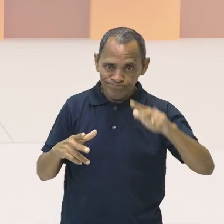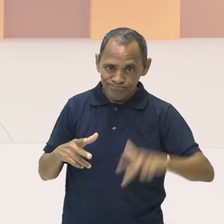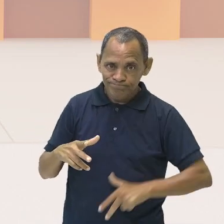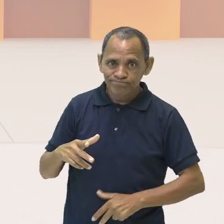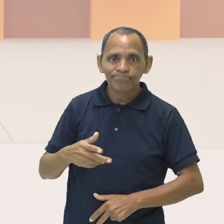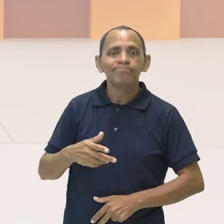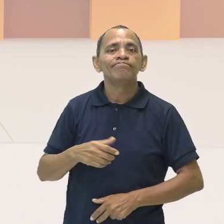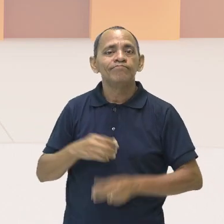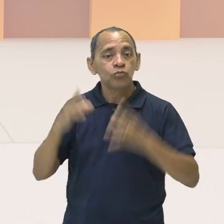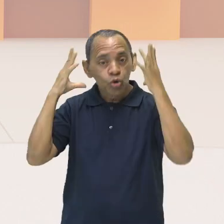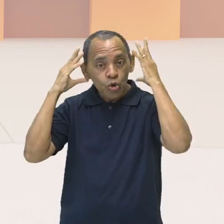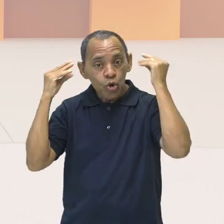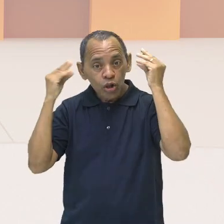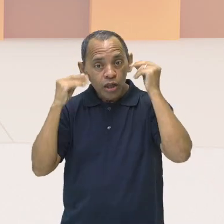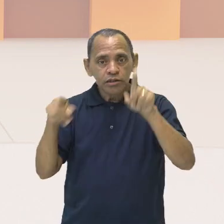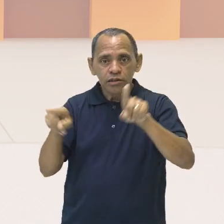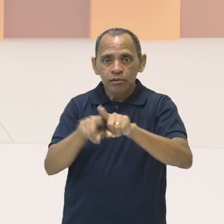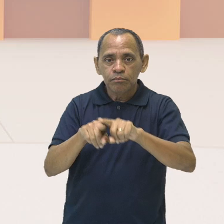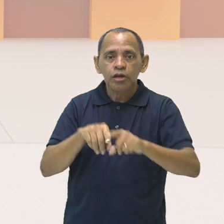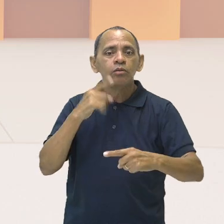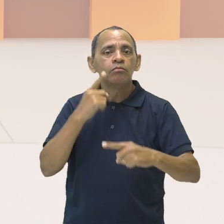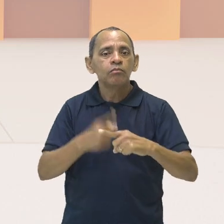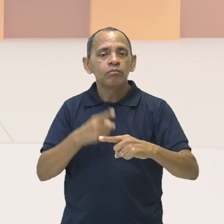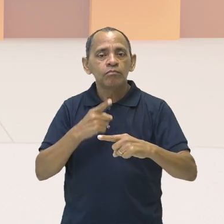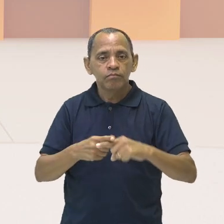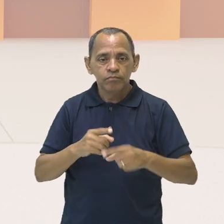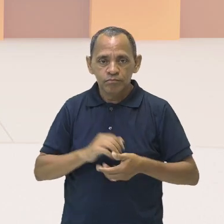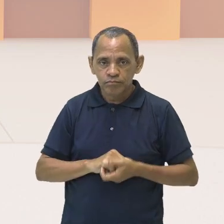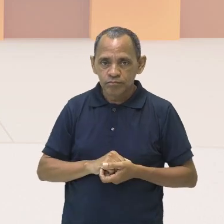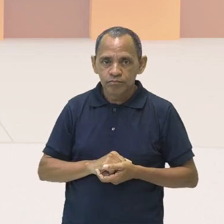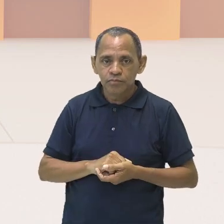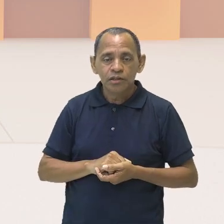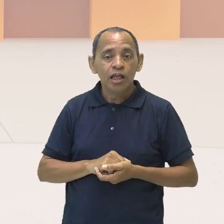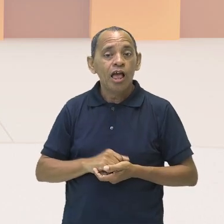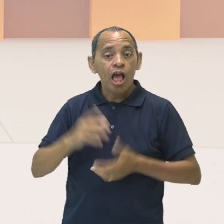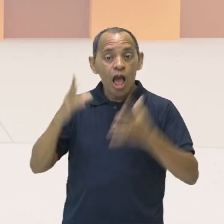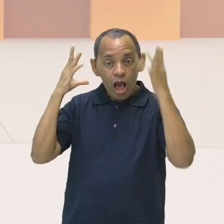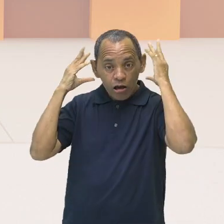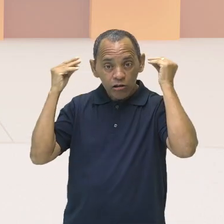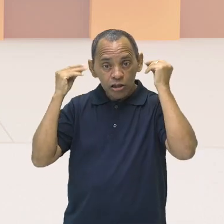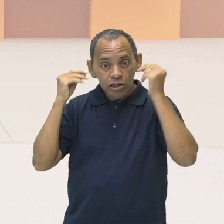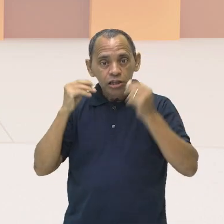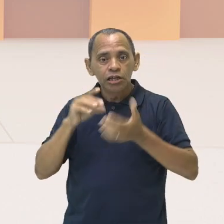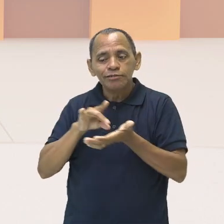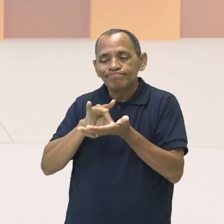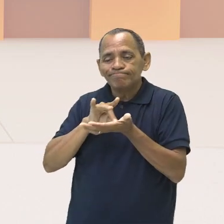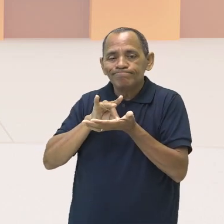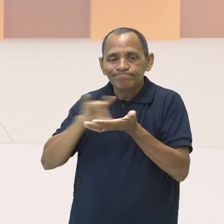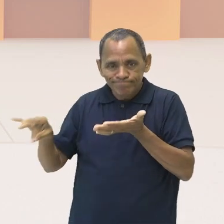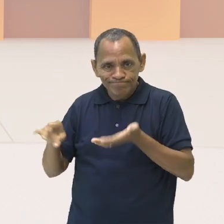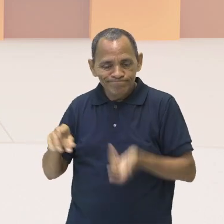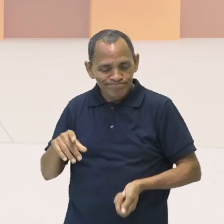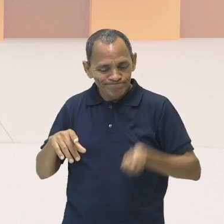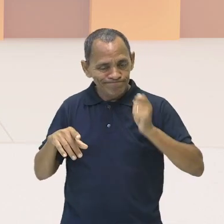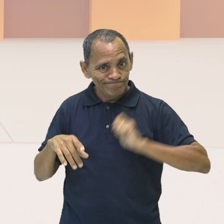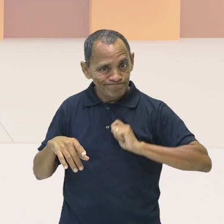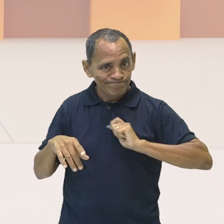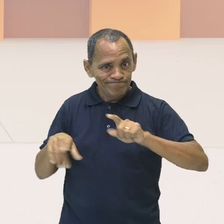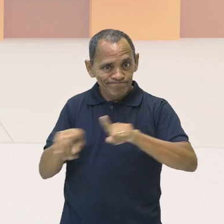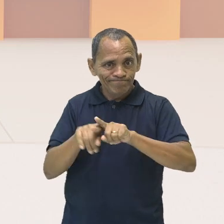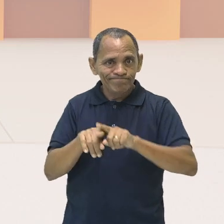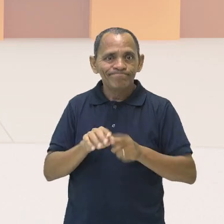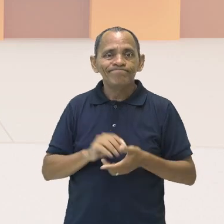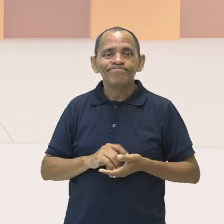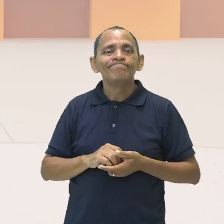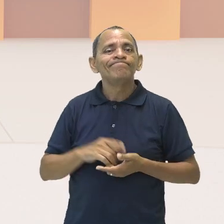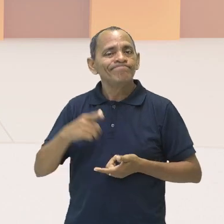e Holanda. Por quê? Porque a Holanda era inimiga da Espanha, elas estavam